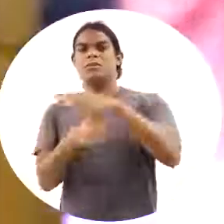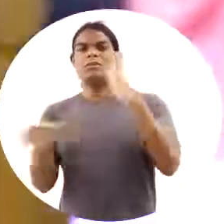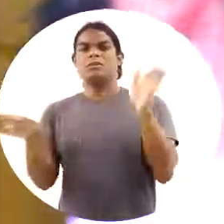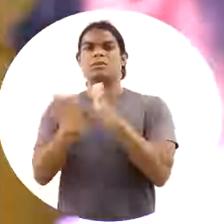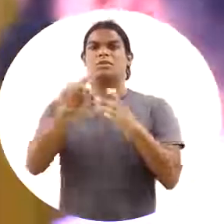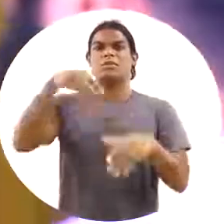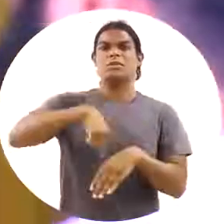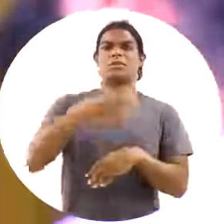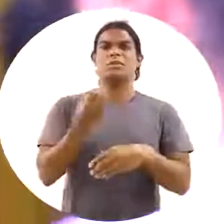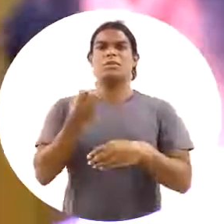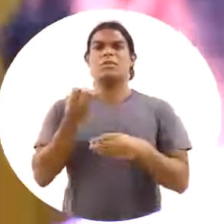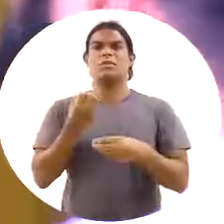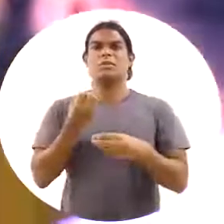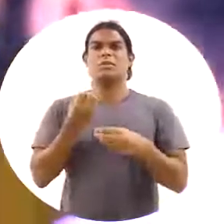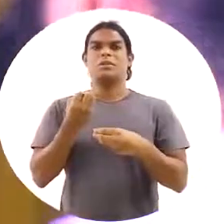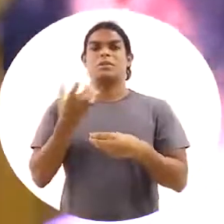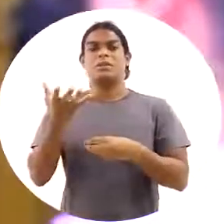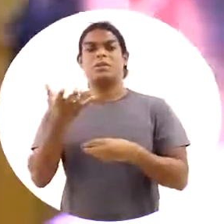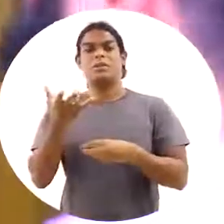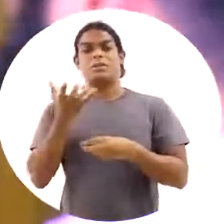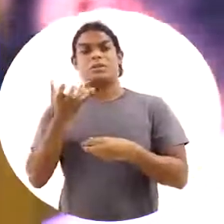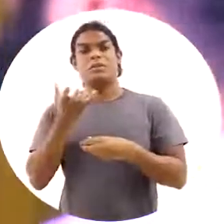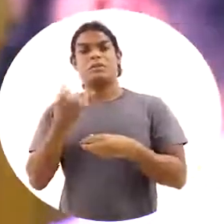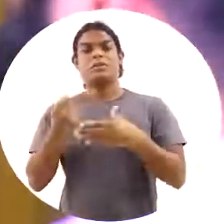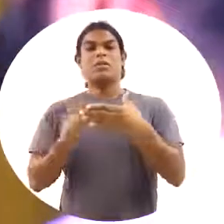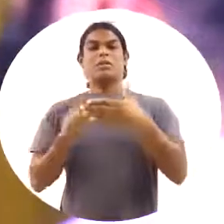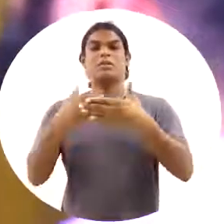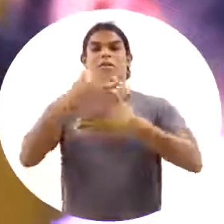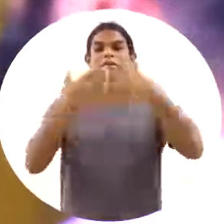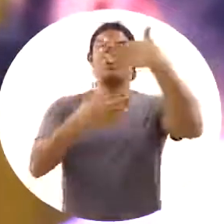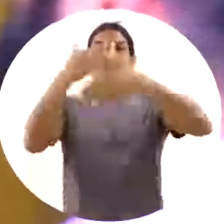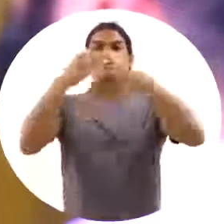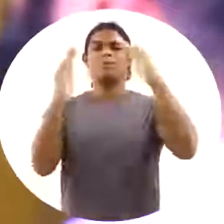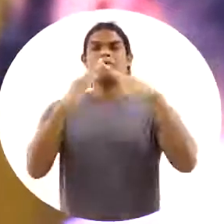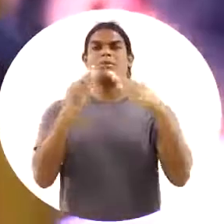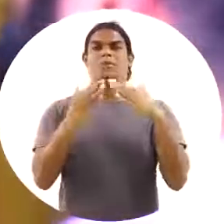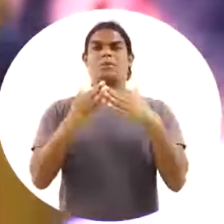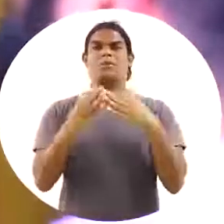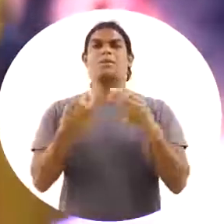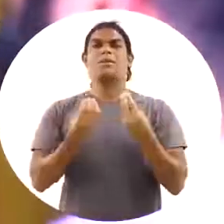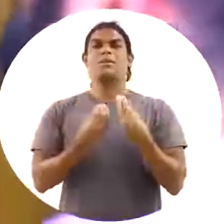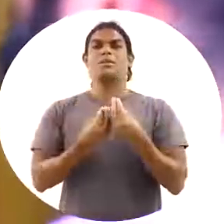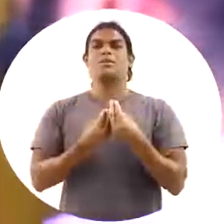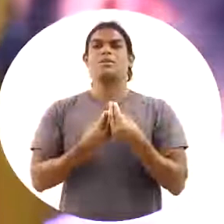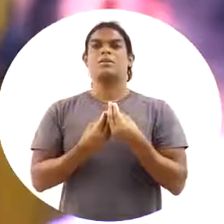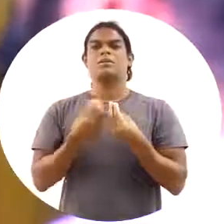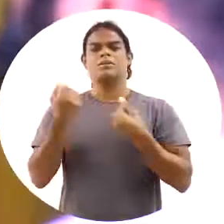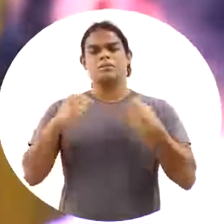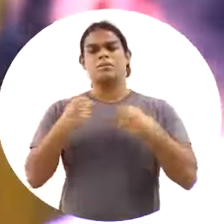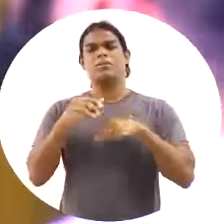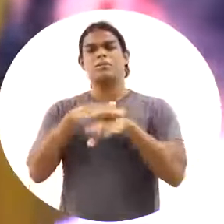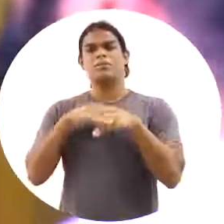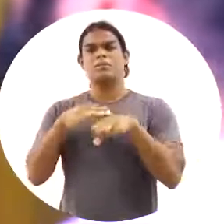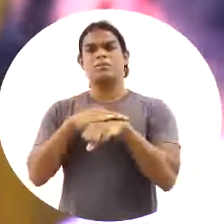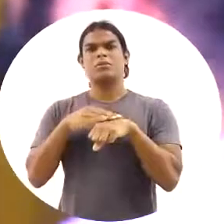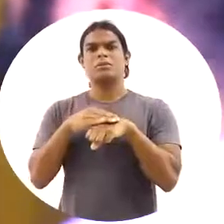casa, um empreendimento dele, a gente tem plena liberdade de conversar e